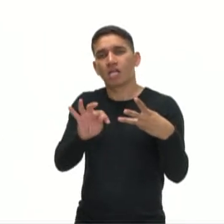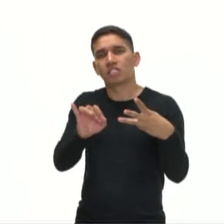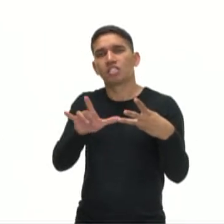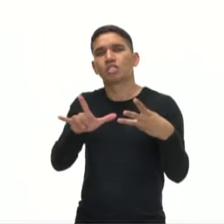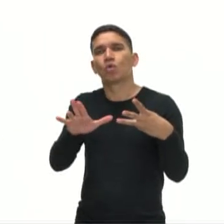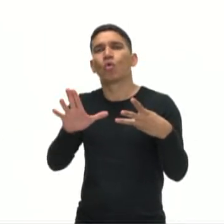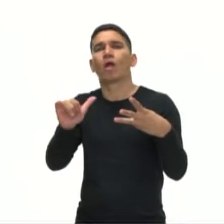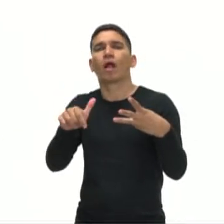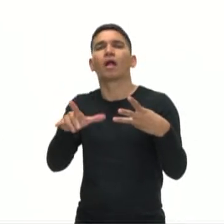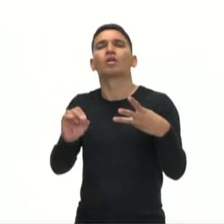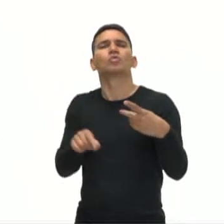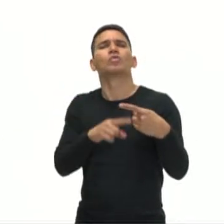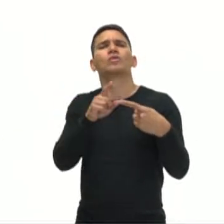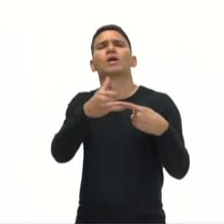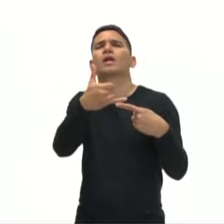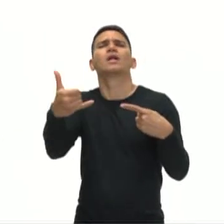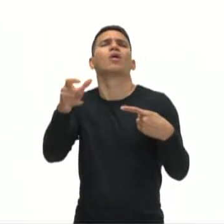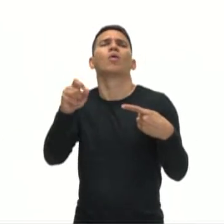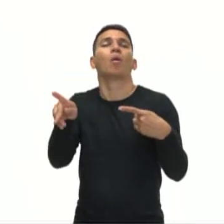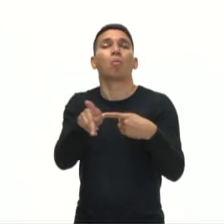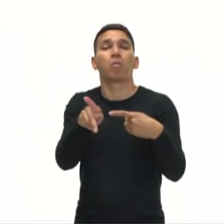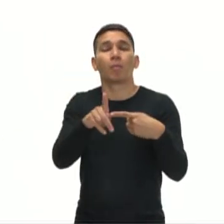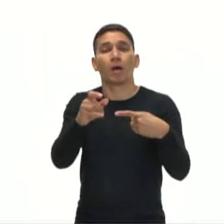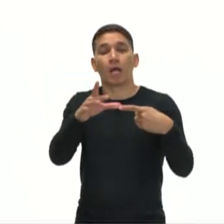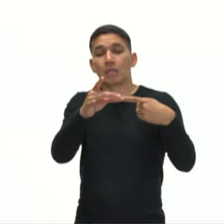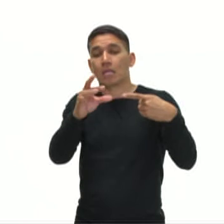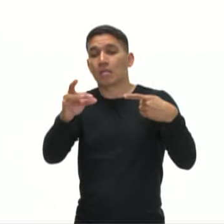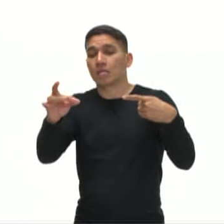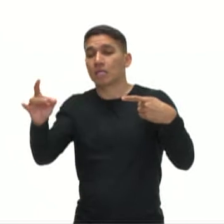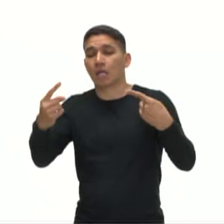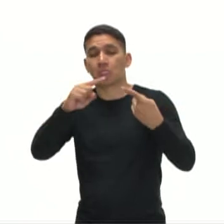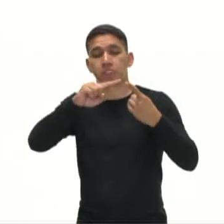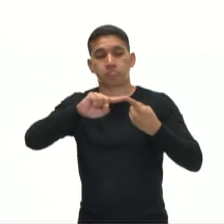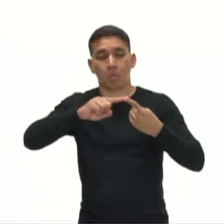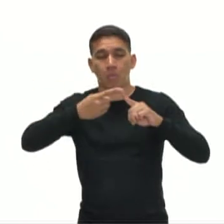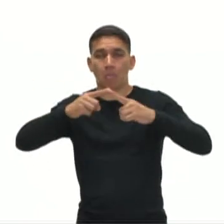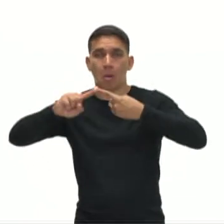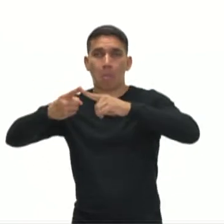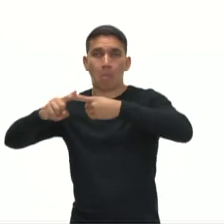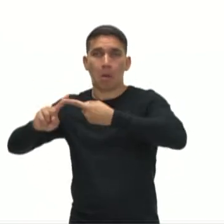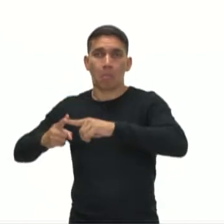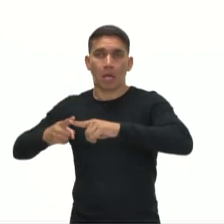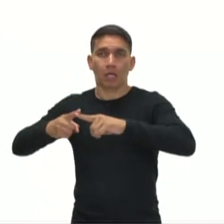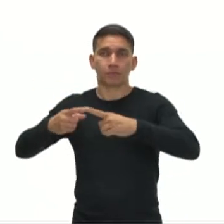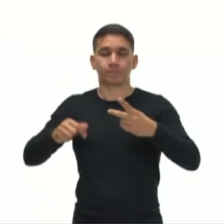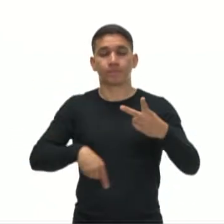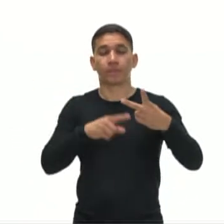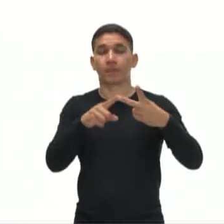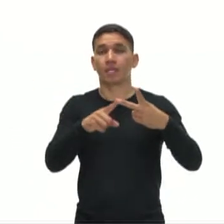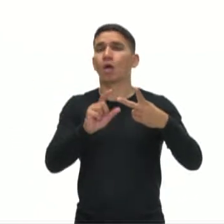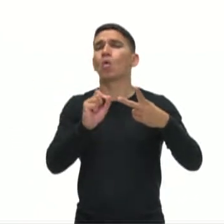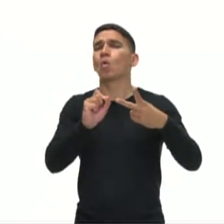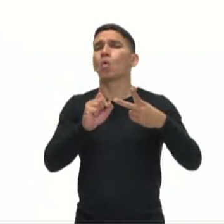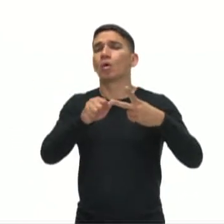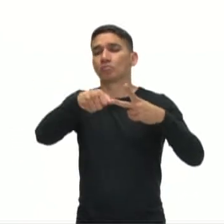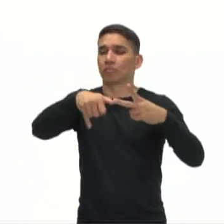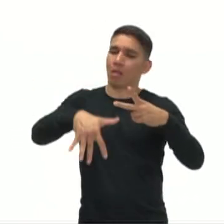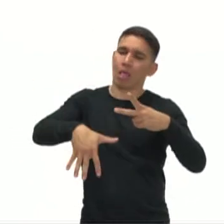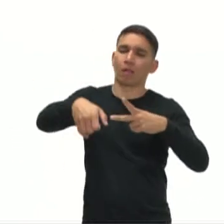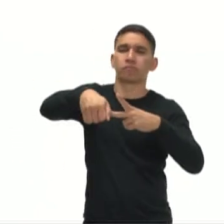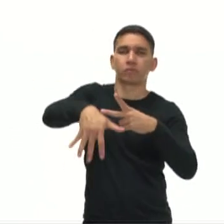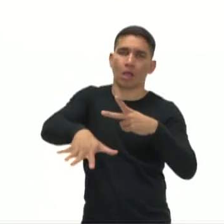um polímero linear? São aqueles que têm cadeias longas, entrelaçadas, sem ramificações. Ramificado, professor?